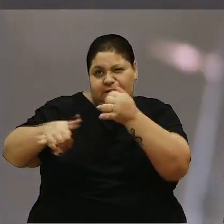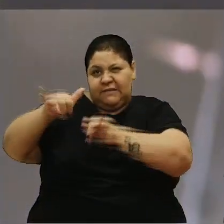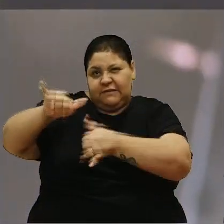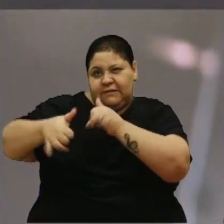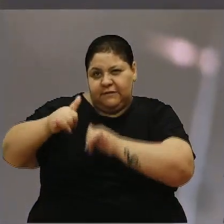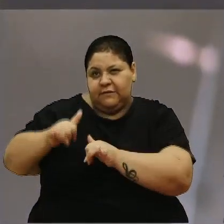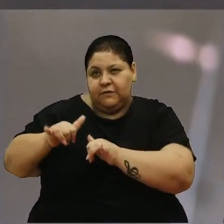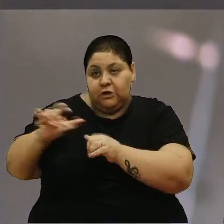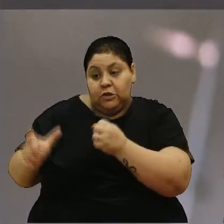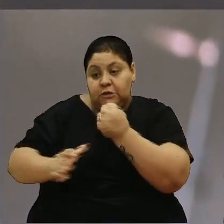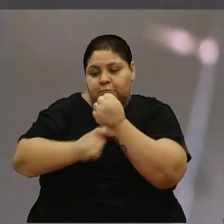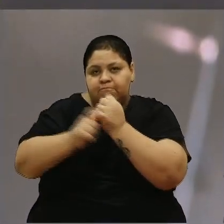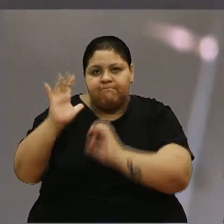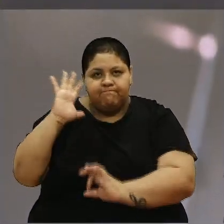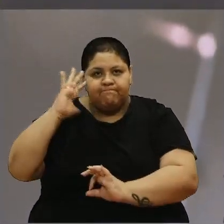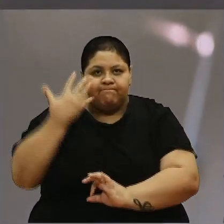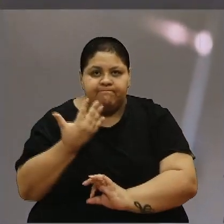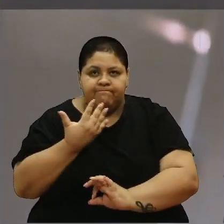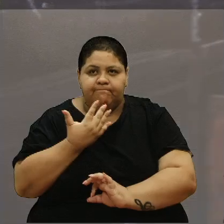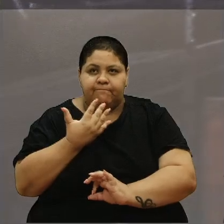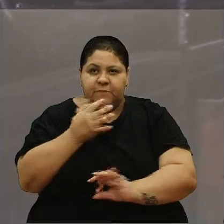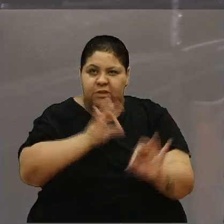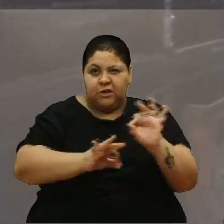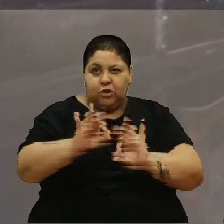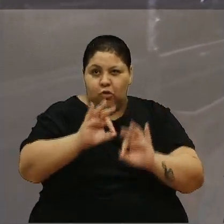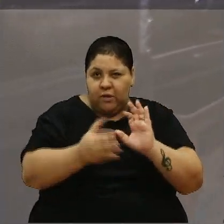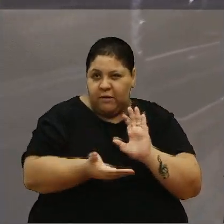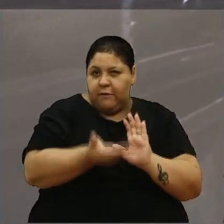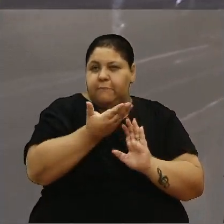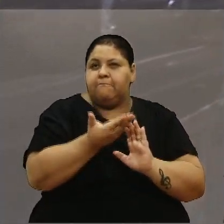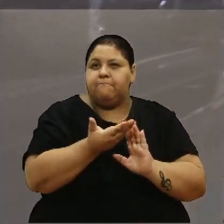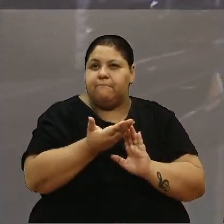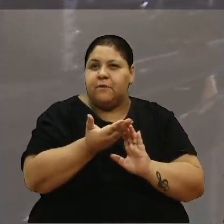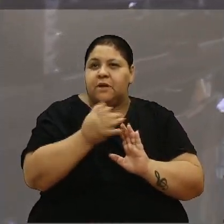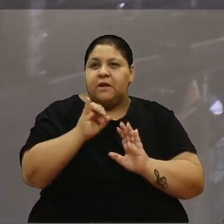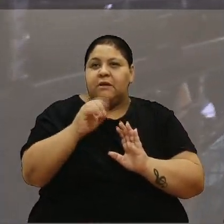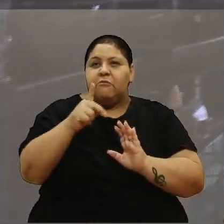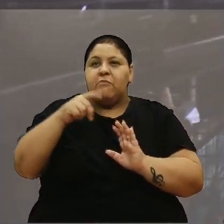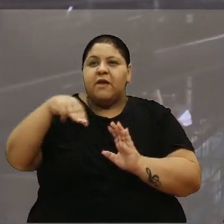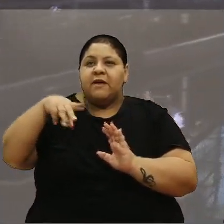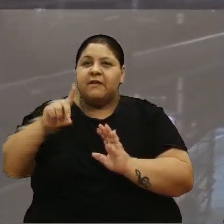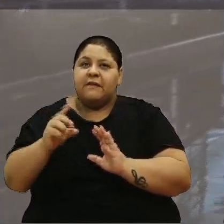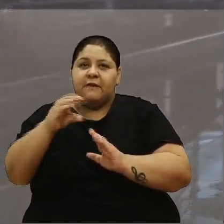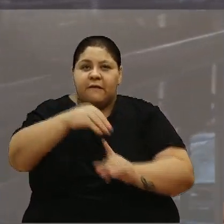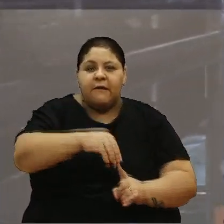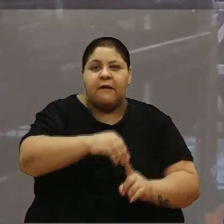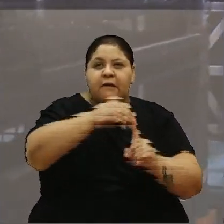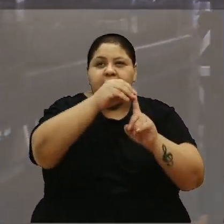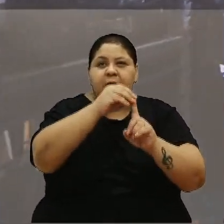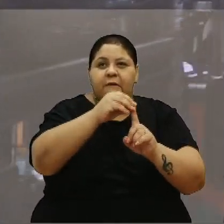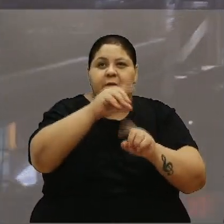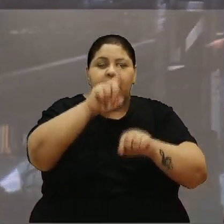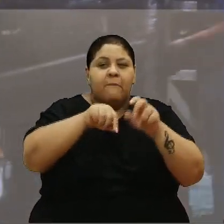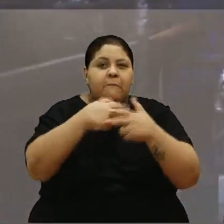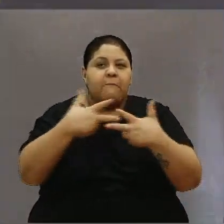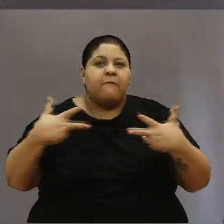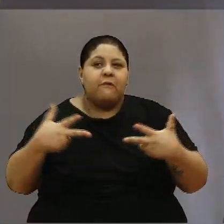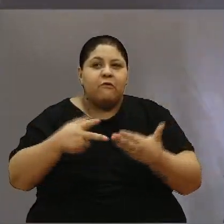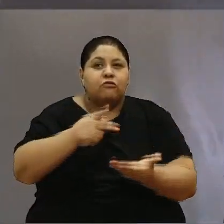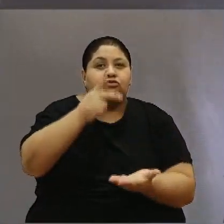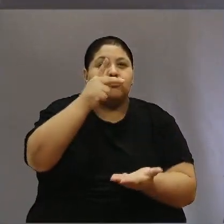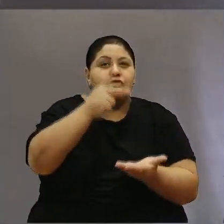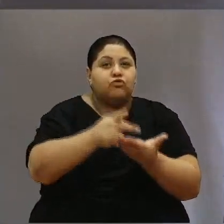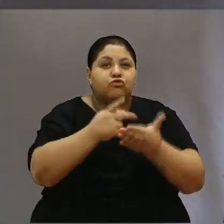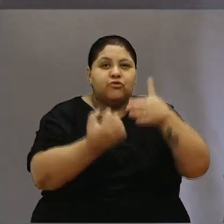que asseguram soluções de vedação superiores, o EPDM é a principal matéria-prima dos produtos